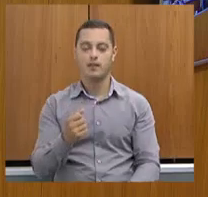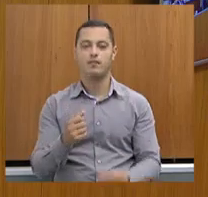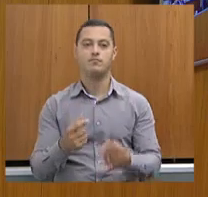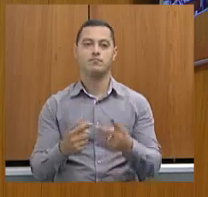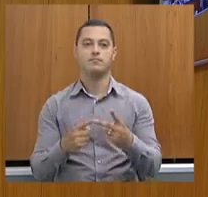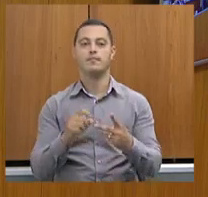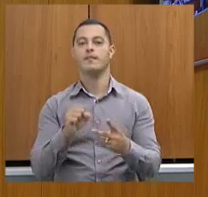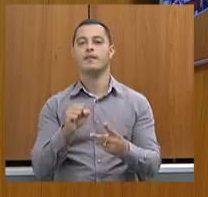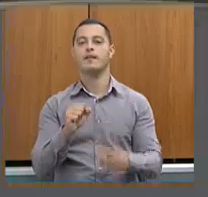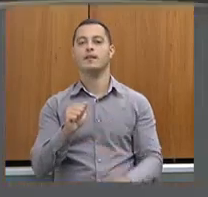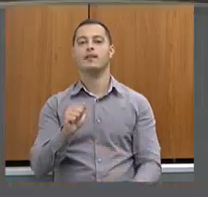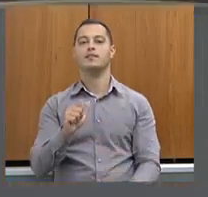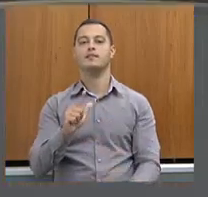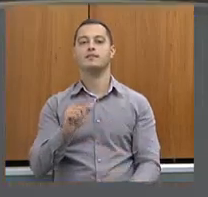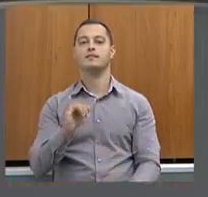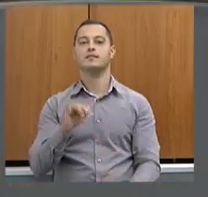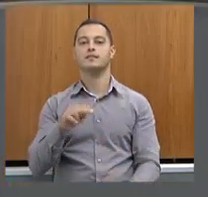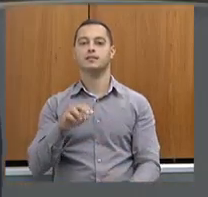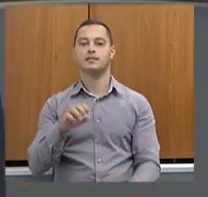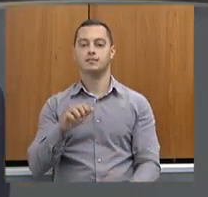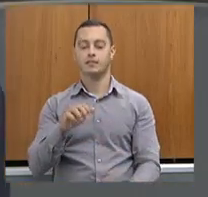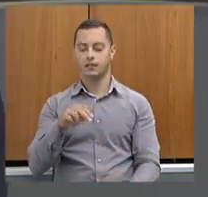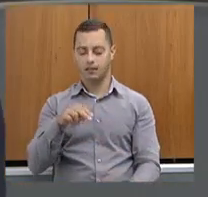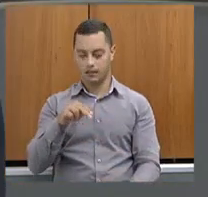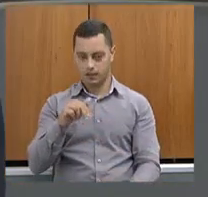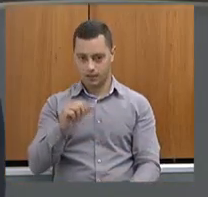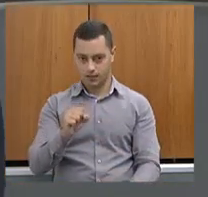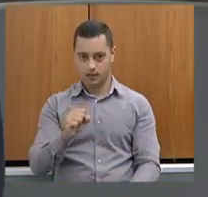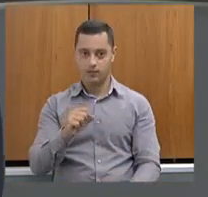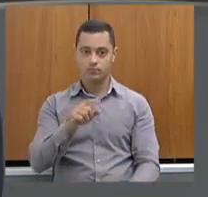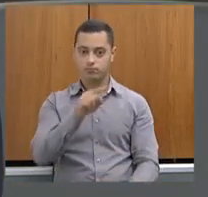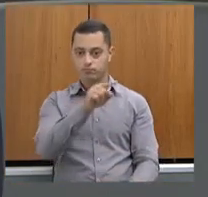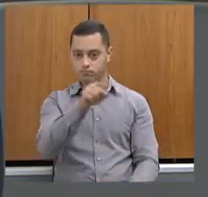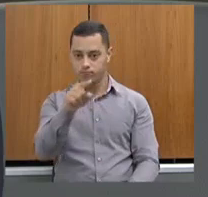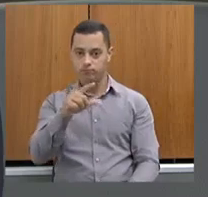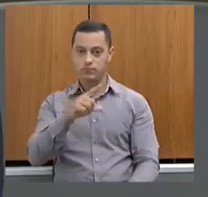todas essas instituições teve a nossa participação